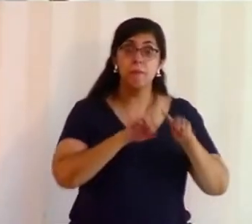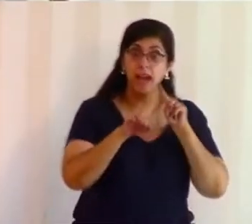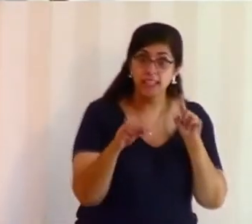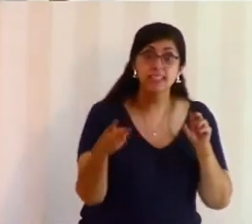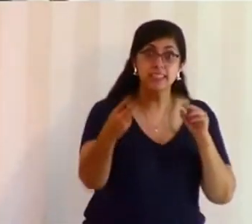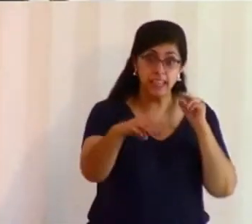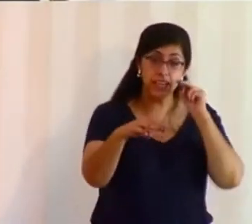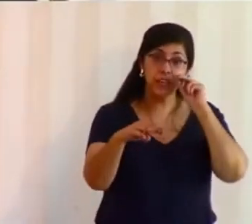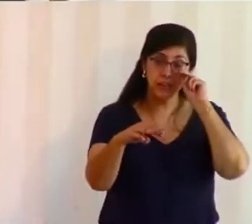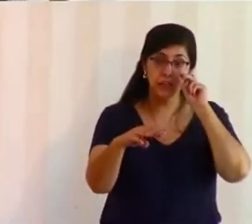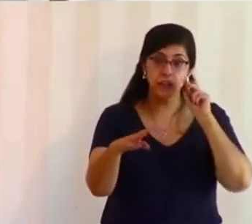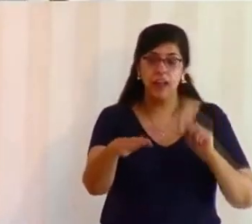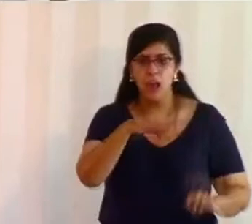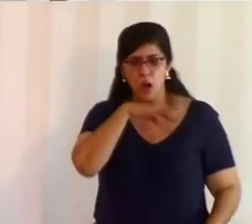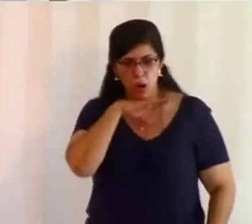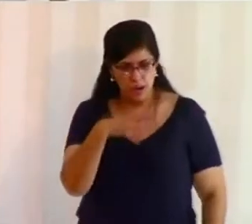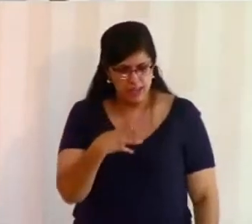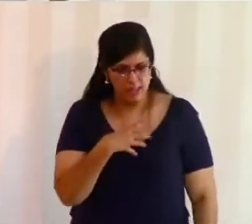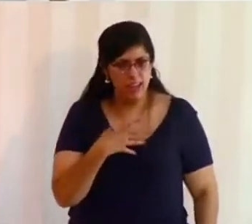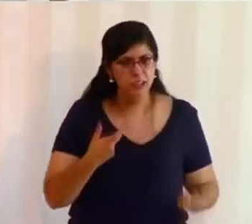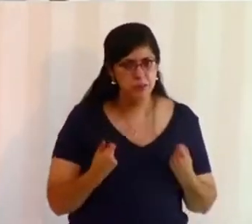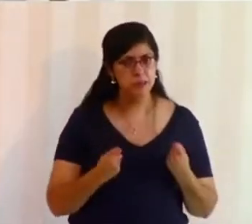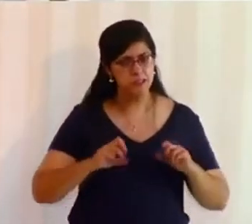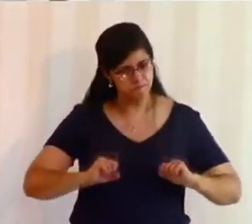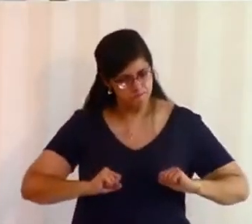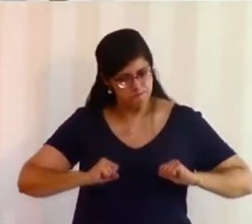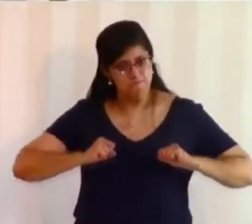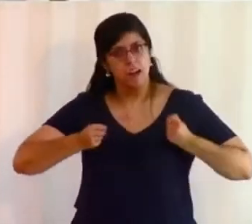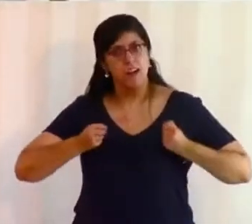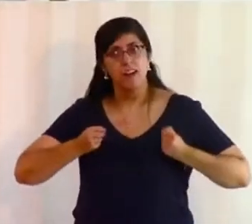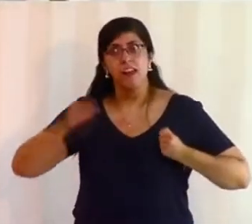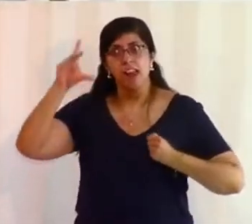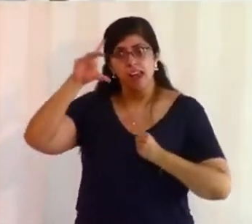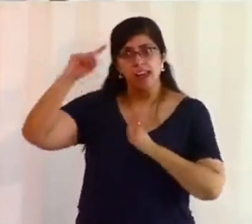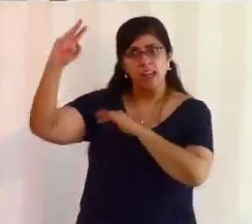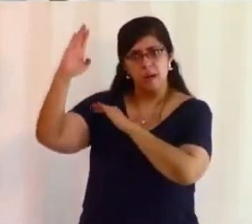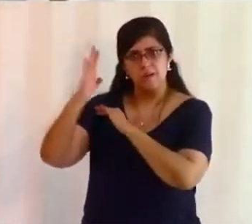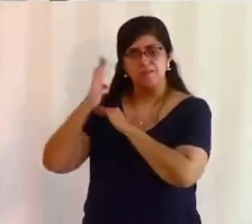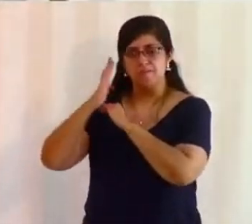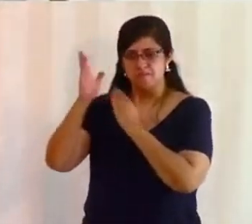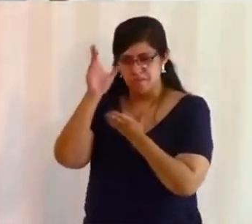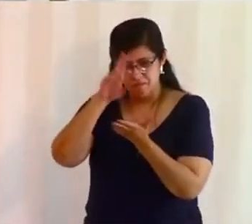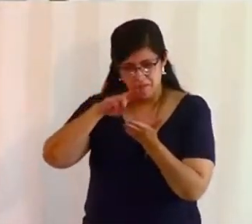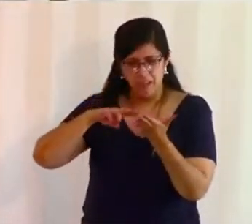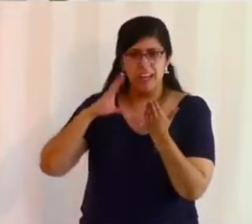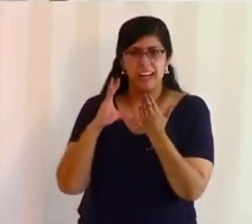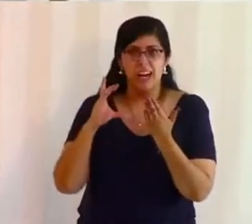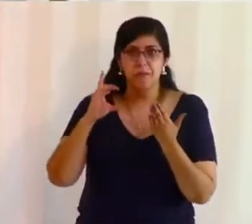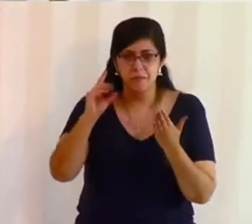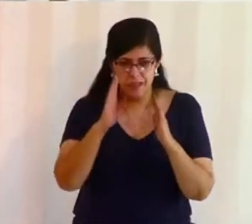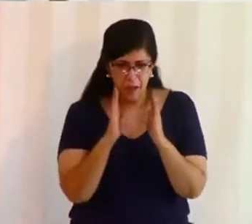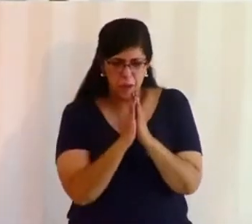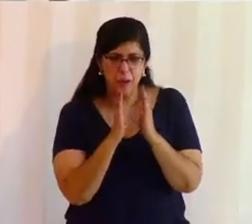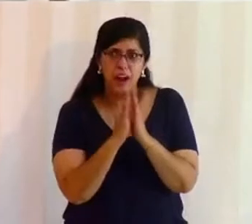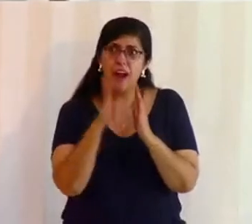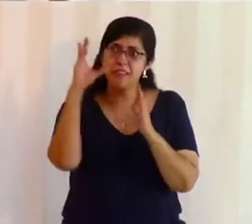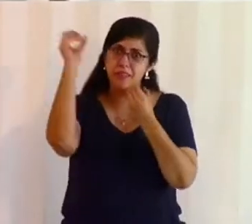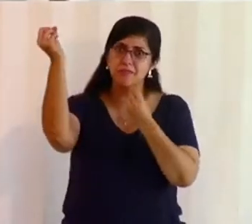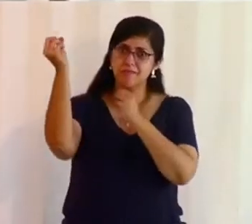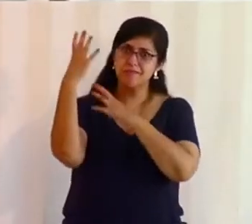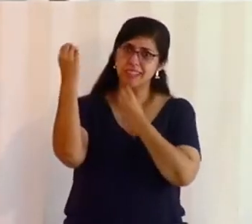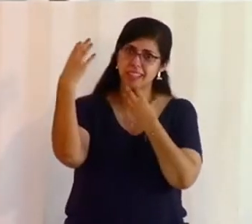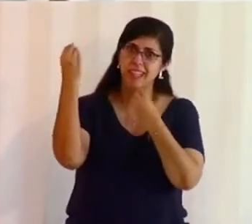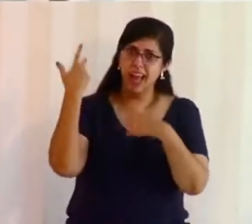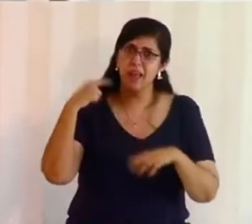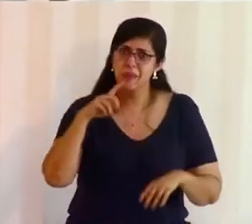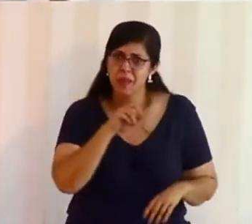tinha que orar, aí é que você tinha que cantar, aí é que você tinha que pegar a sua Bíblia e ler, porque você levantou daquele jeito, num dia que